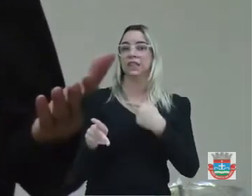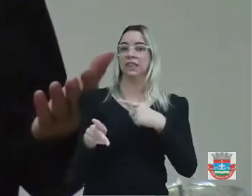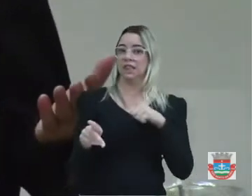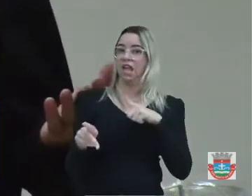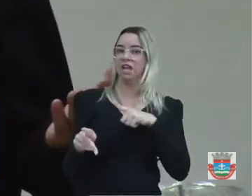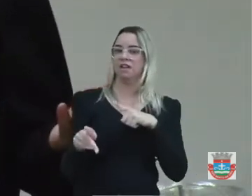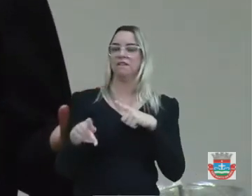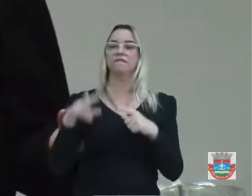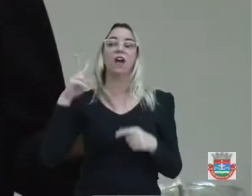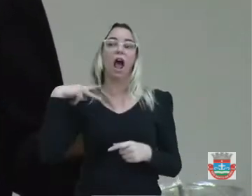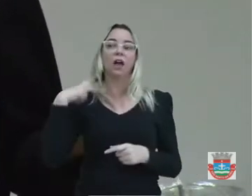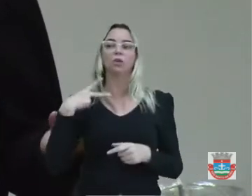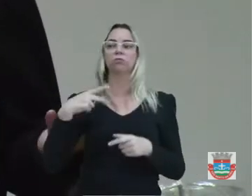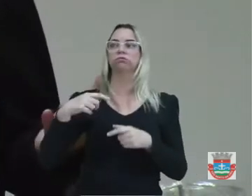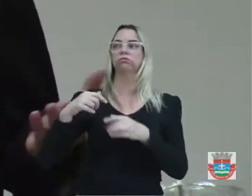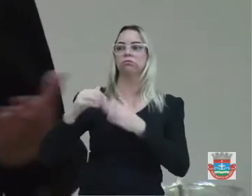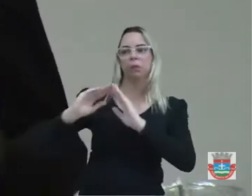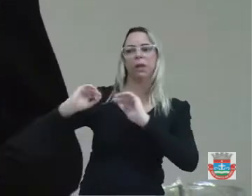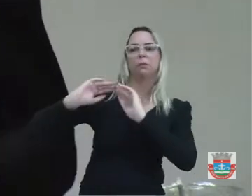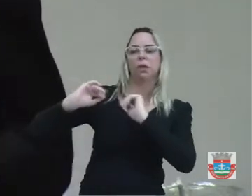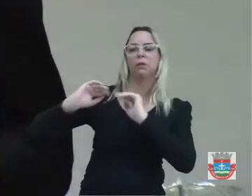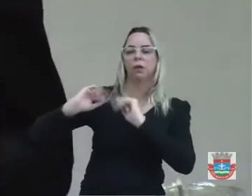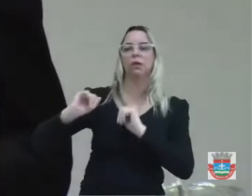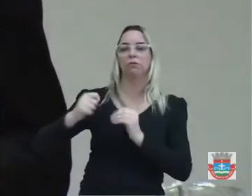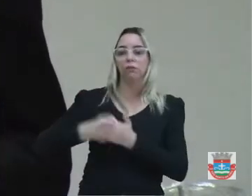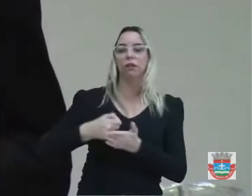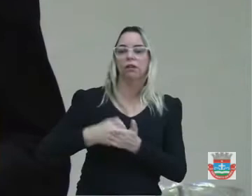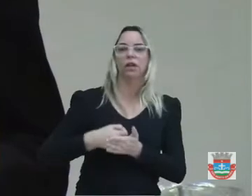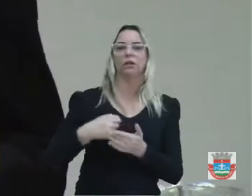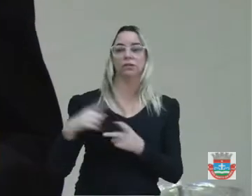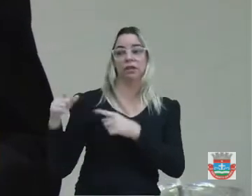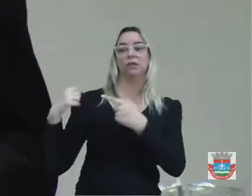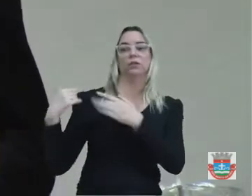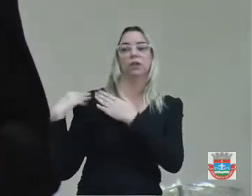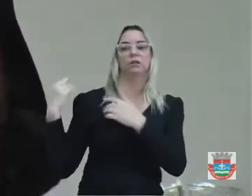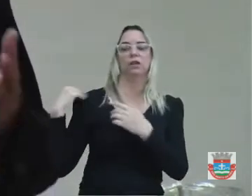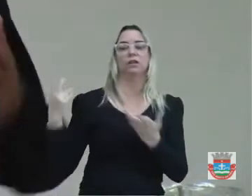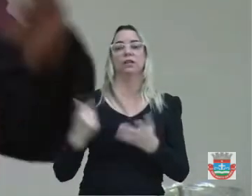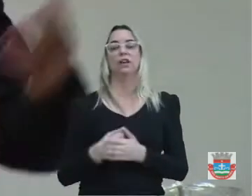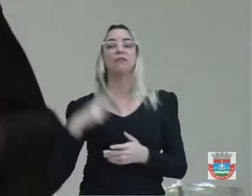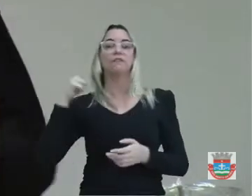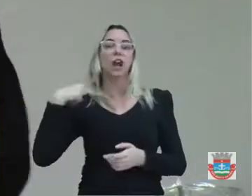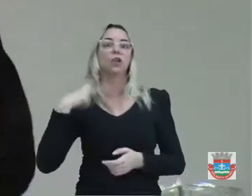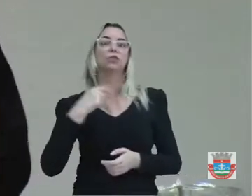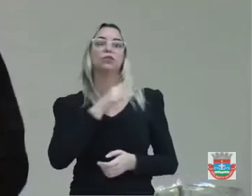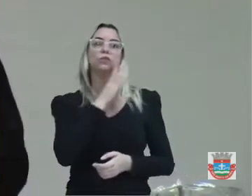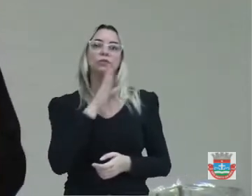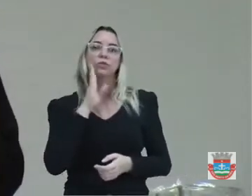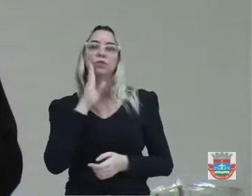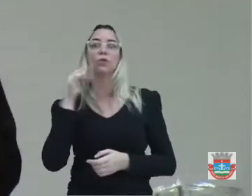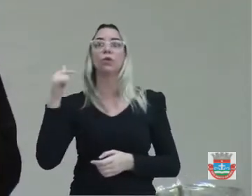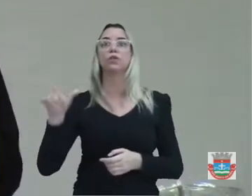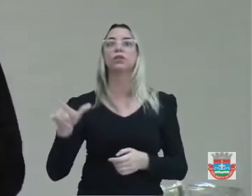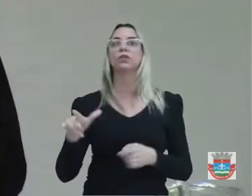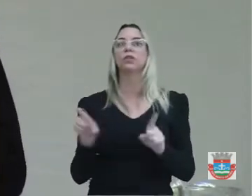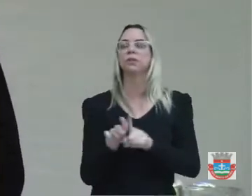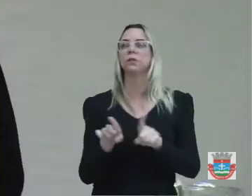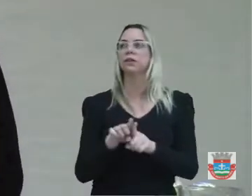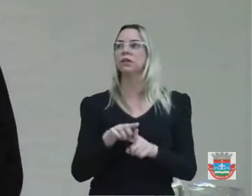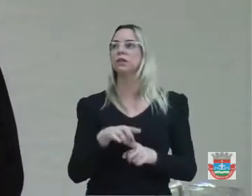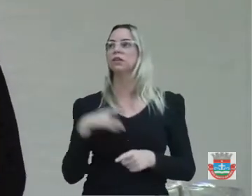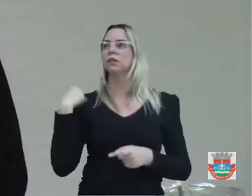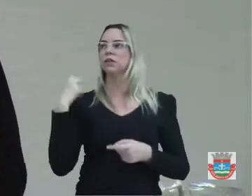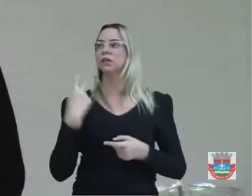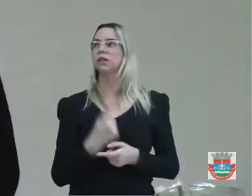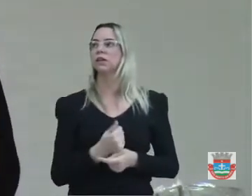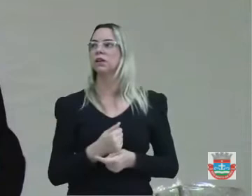insistindo para colocar em pauta, não foi o vereador Bruno. Tinha vereadores, outros insistindo para ter colocado em pauta. O vereador Bruno